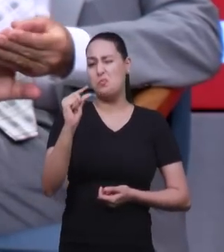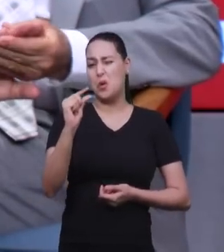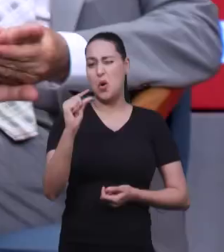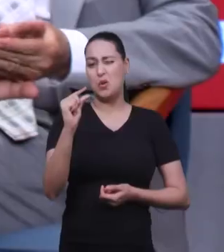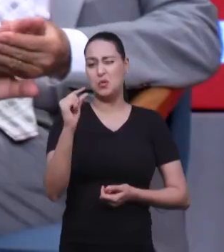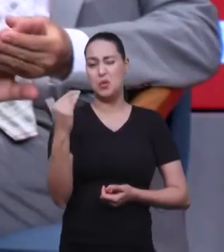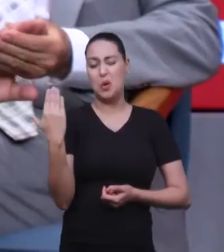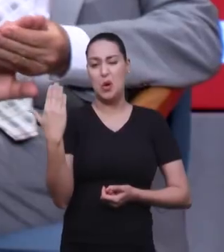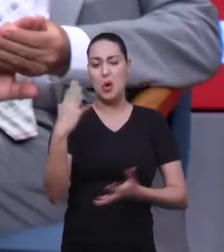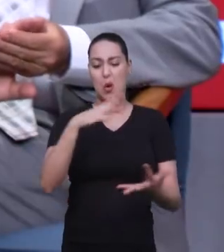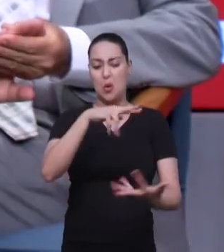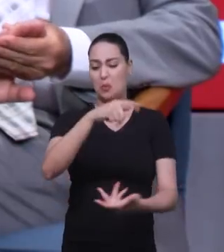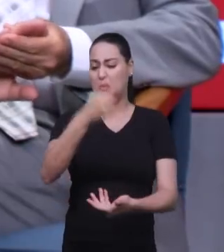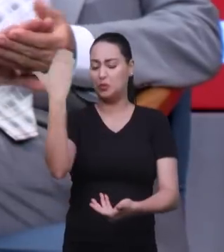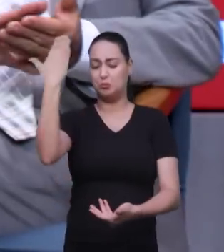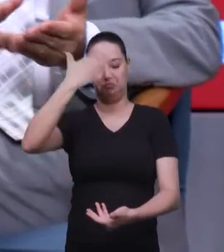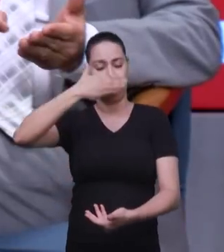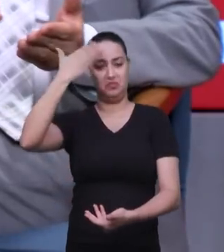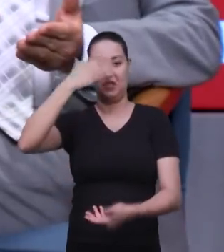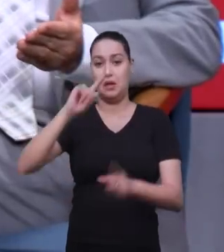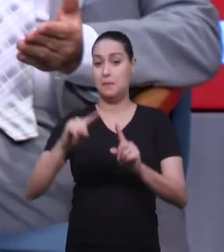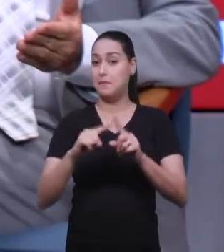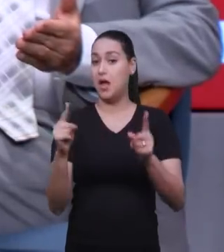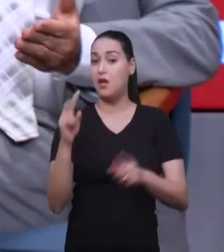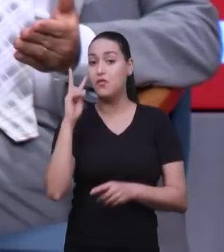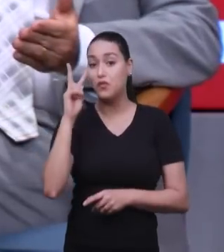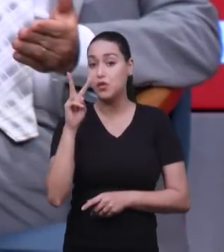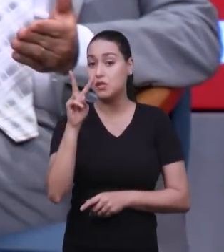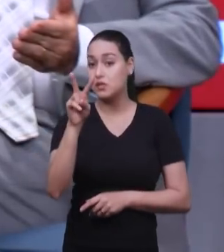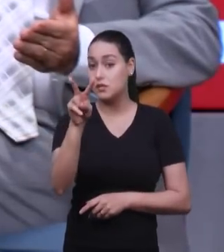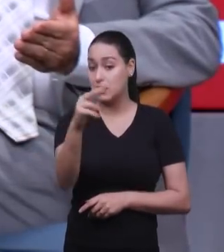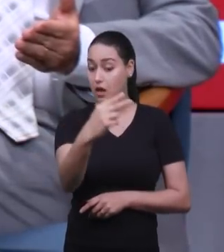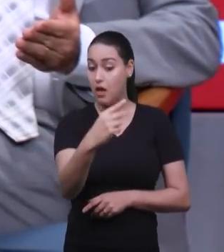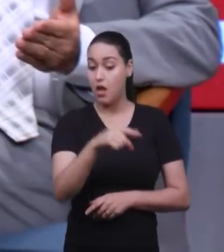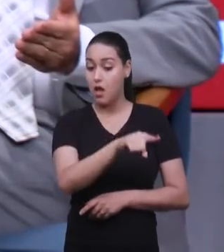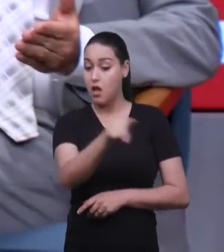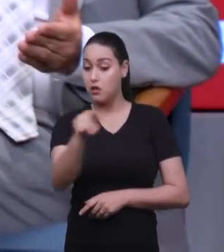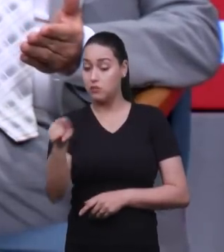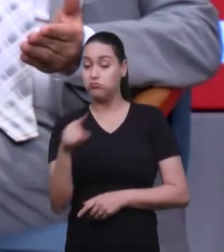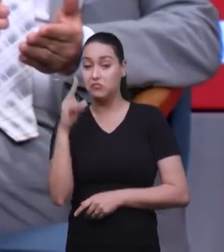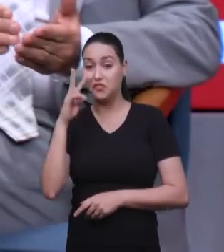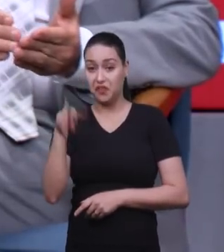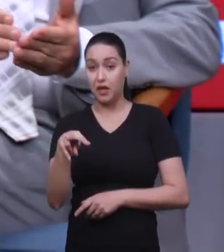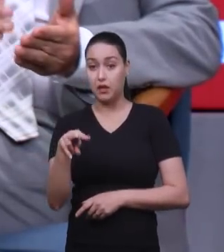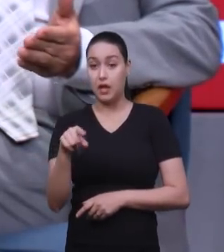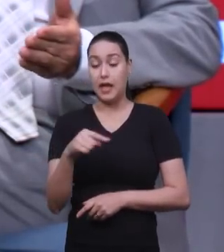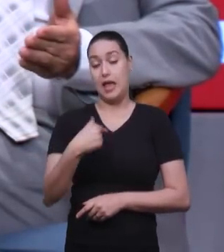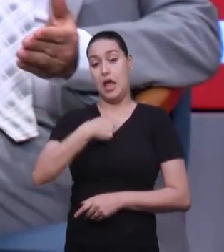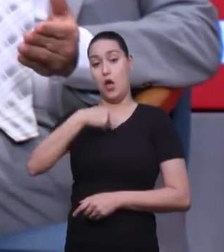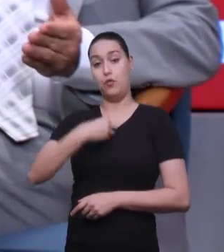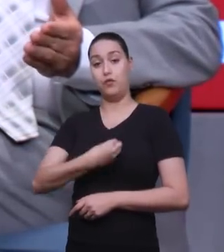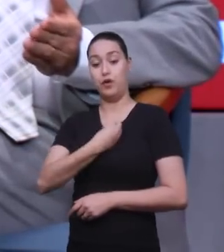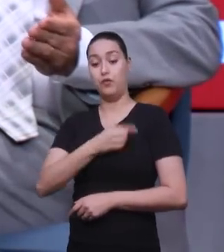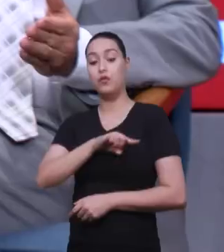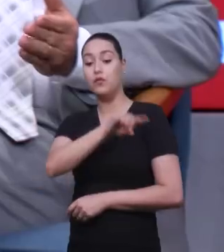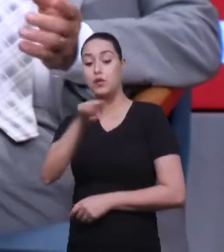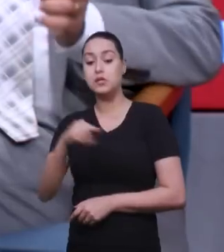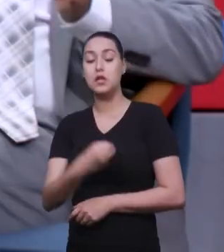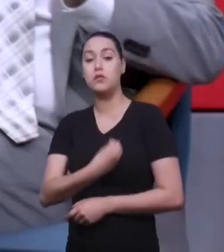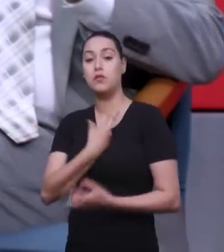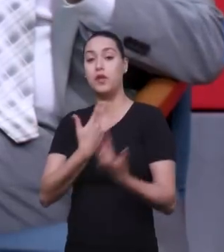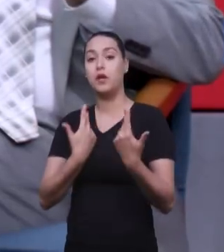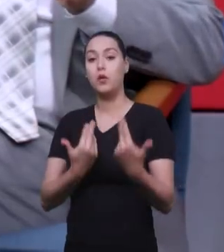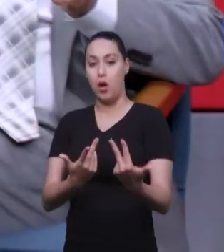e o mundo não me verá mais, mas vós me vereis, porque eu vivo e vós